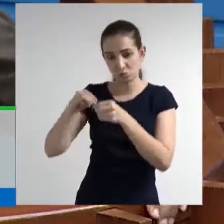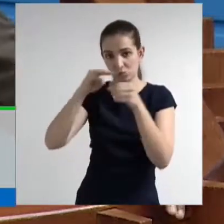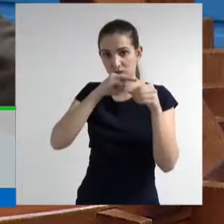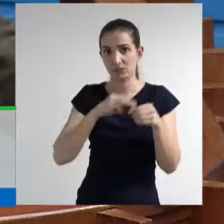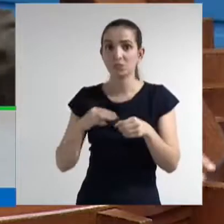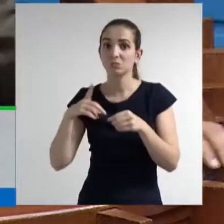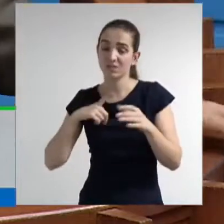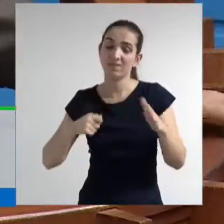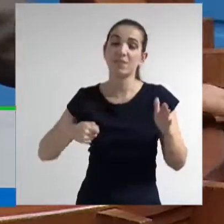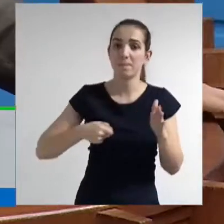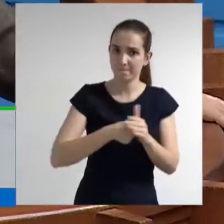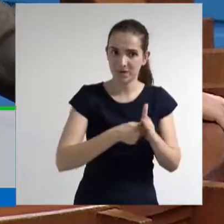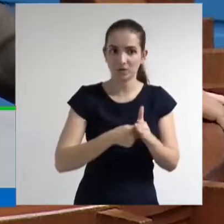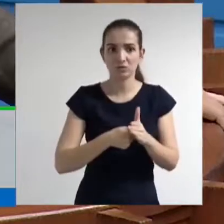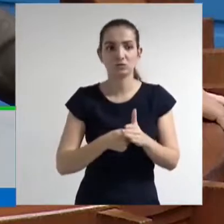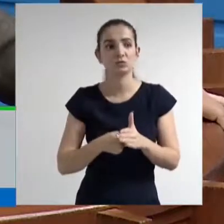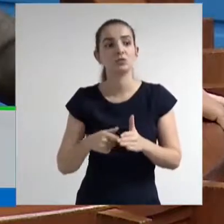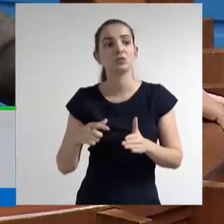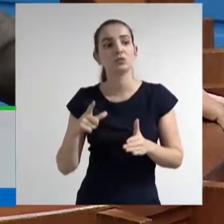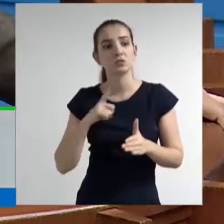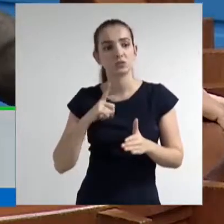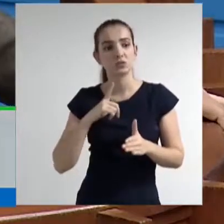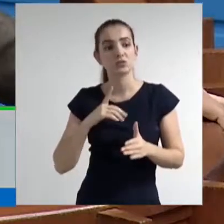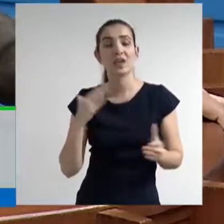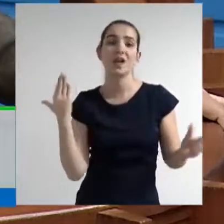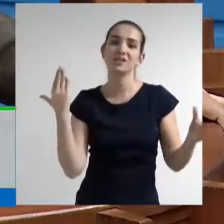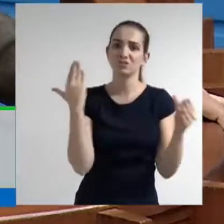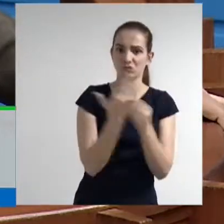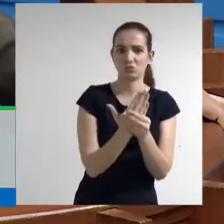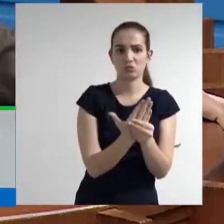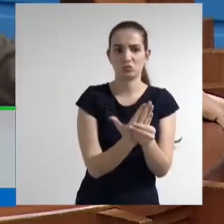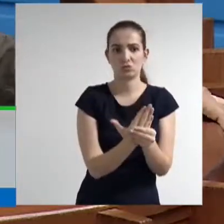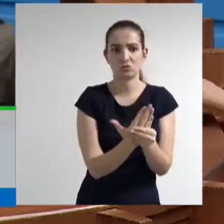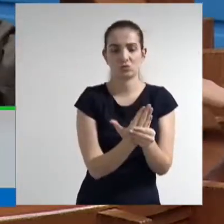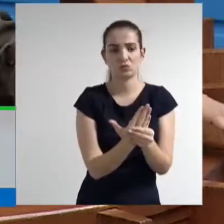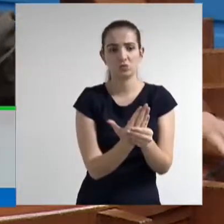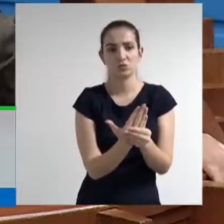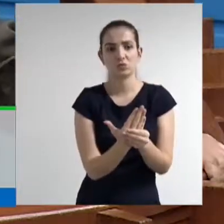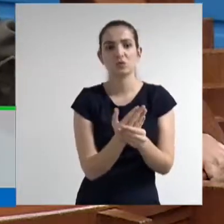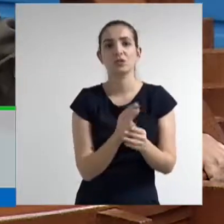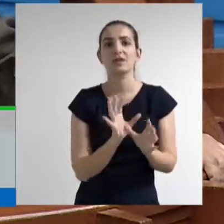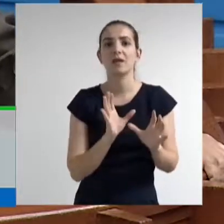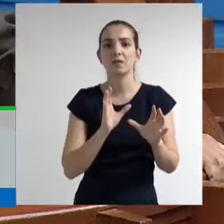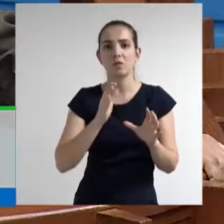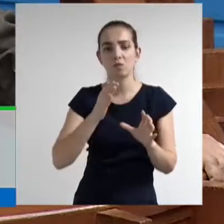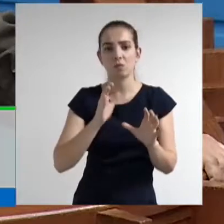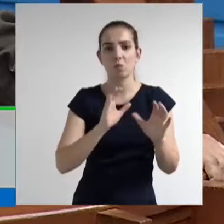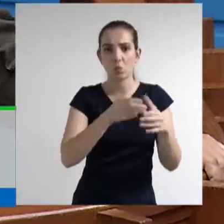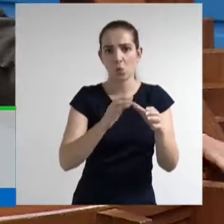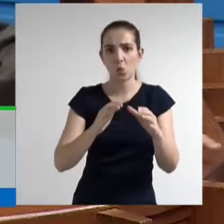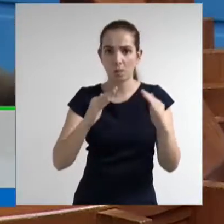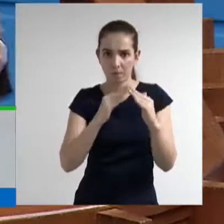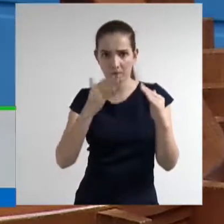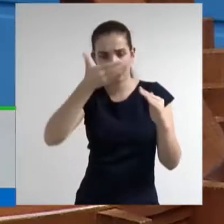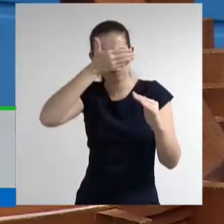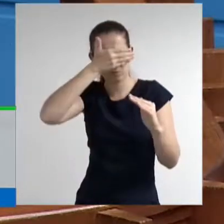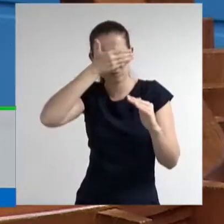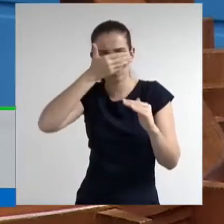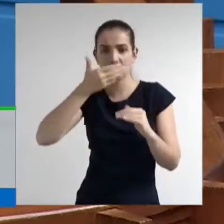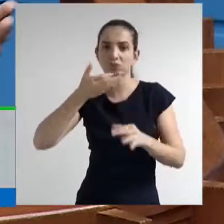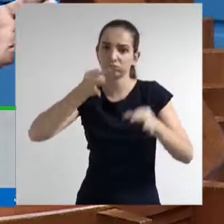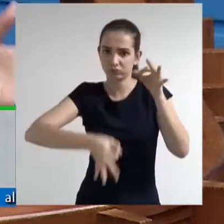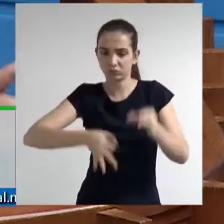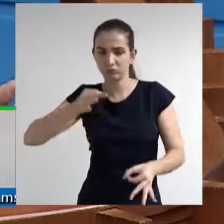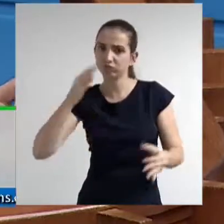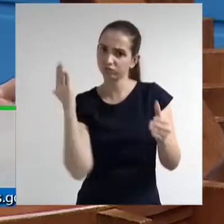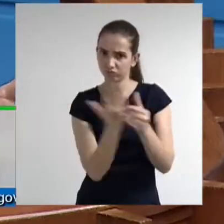impactados são titulares de ações nas suas comarcas, ações públicas e privadas, tanto do